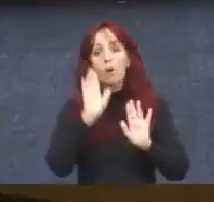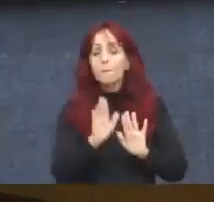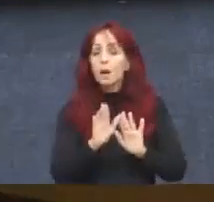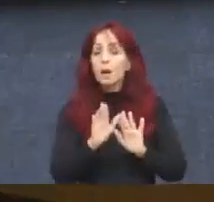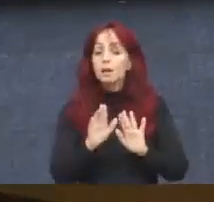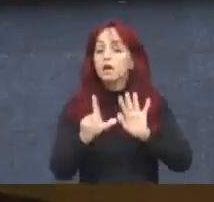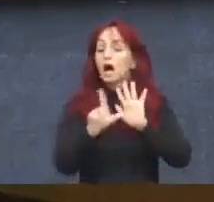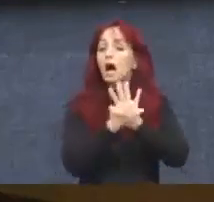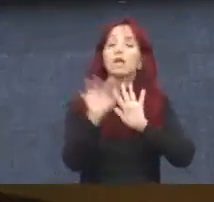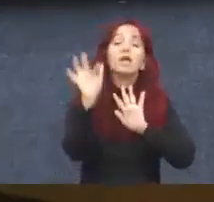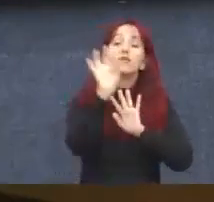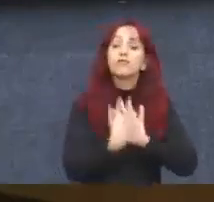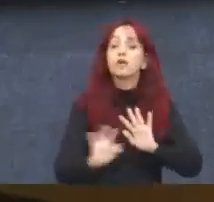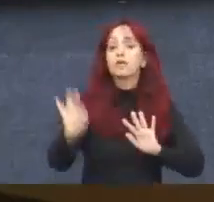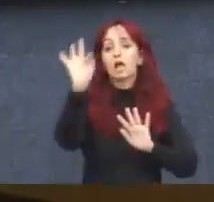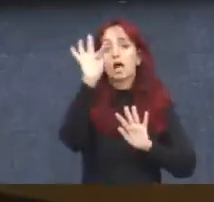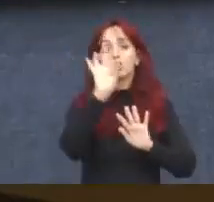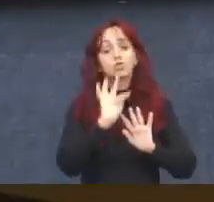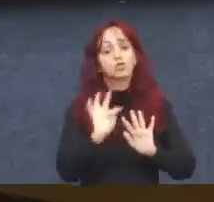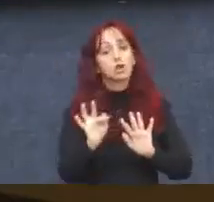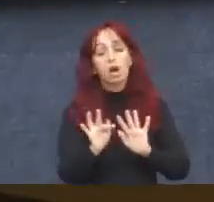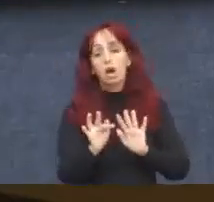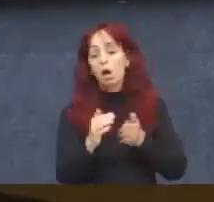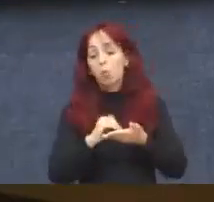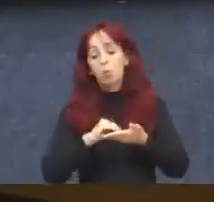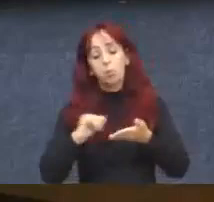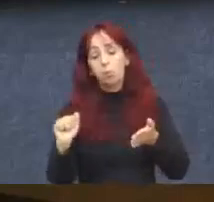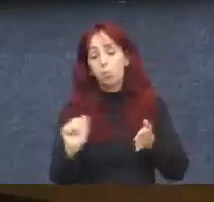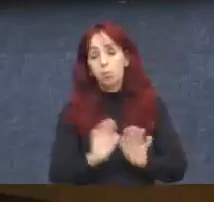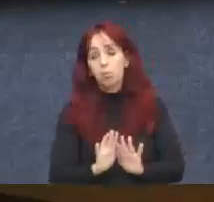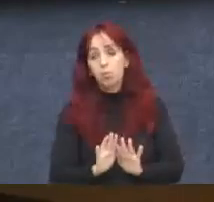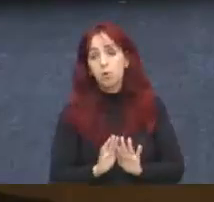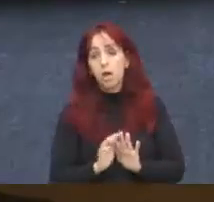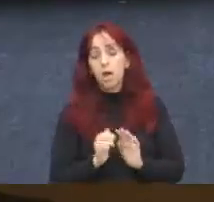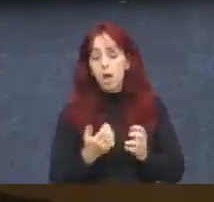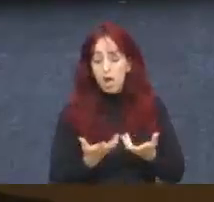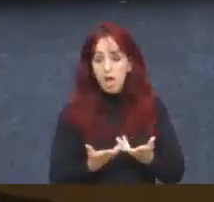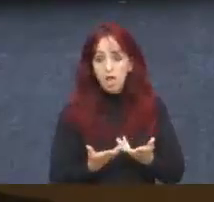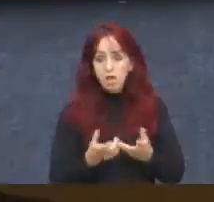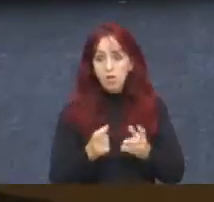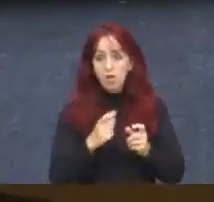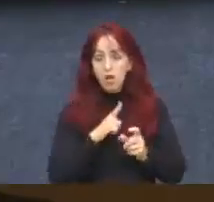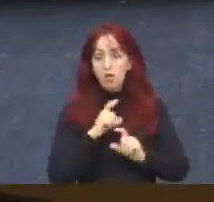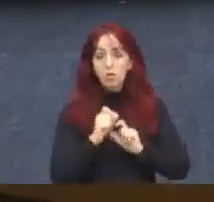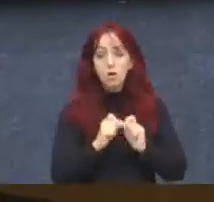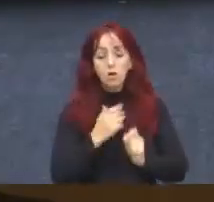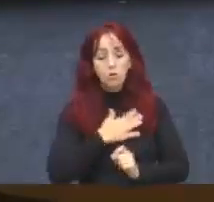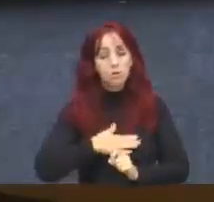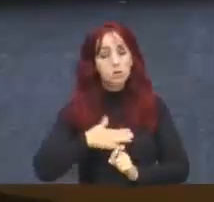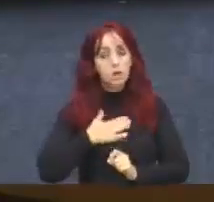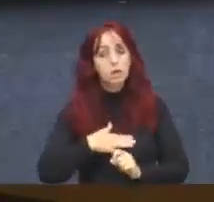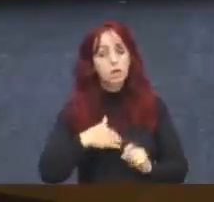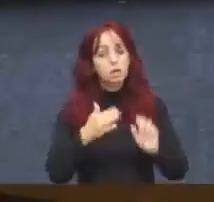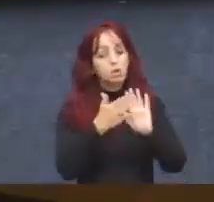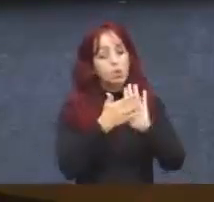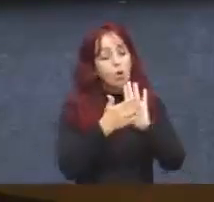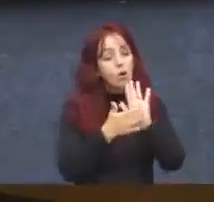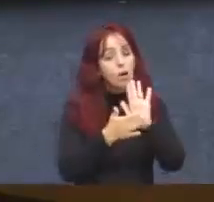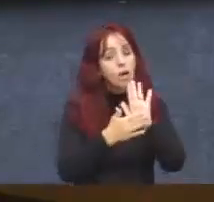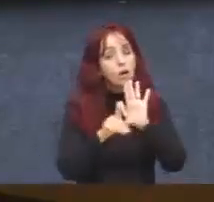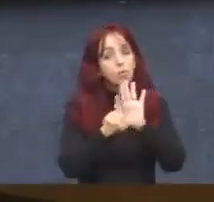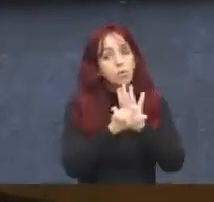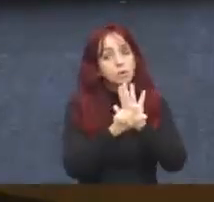desconsidera o sistema federal. Então, eu gostaria de colocar, através do substitutivo, esse projeto de